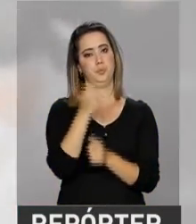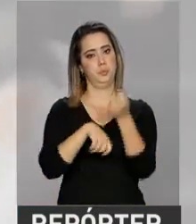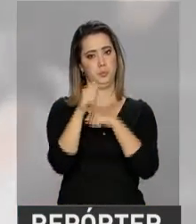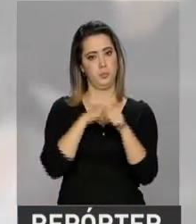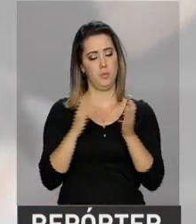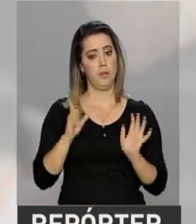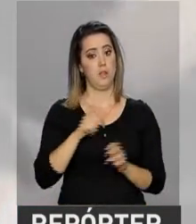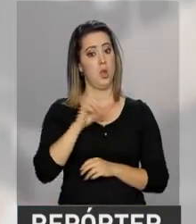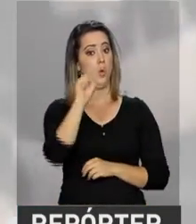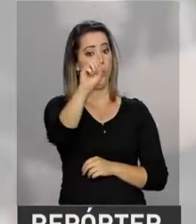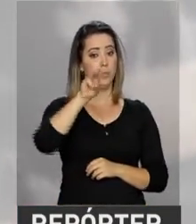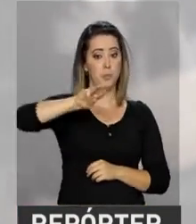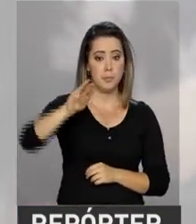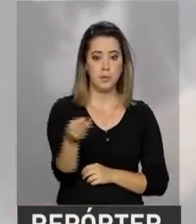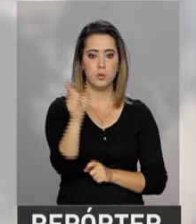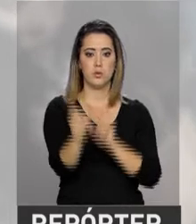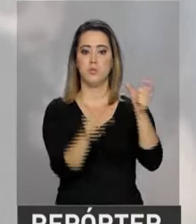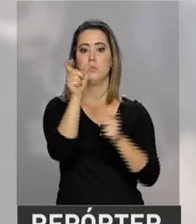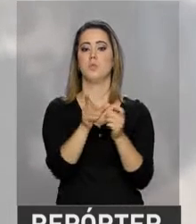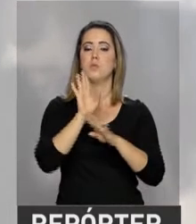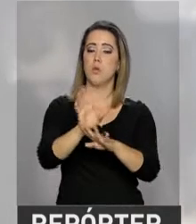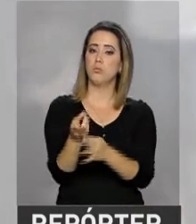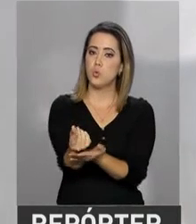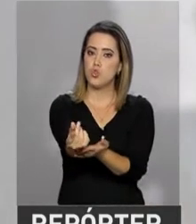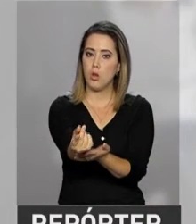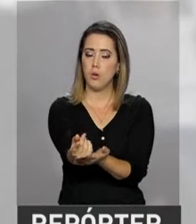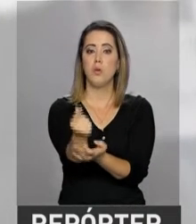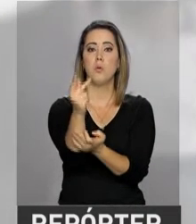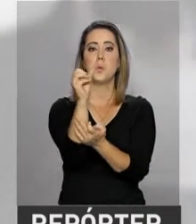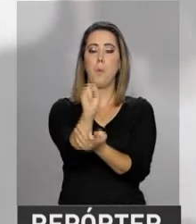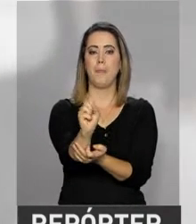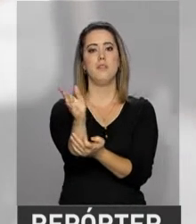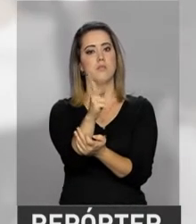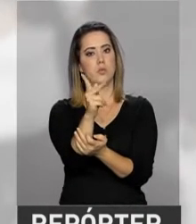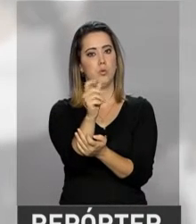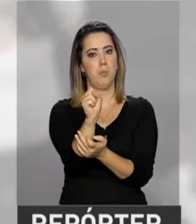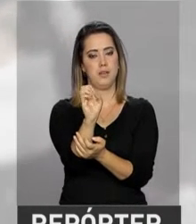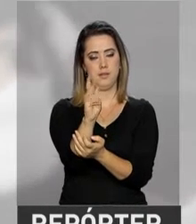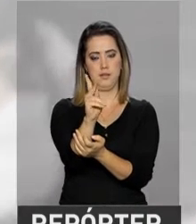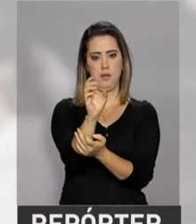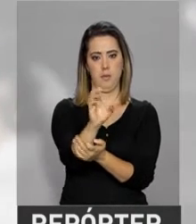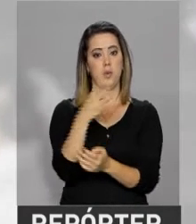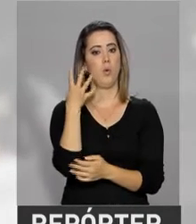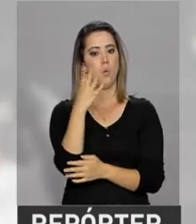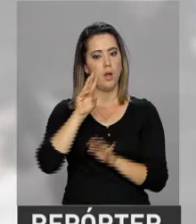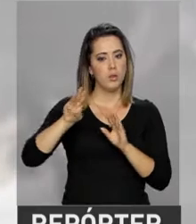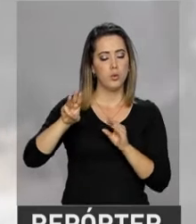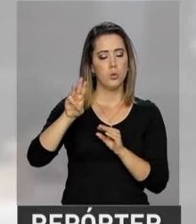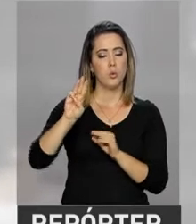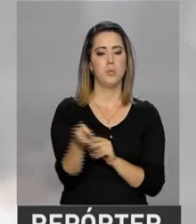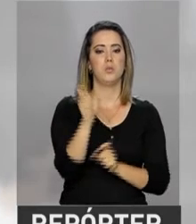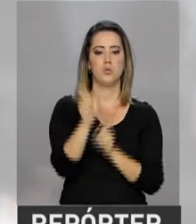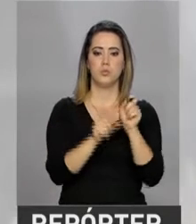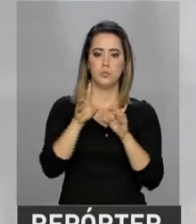de 8 milhões de pessoas vão ser beneficiadas sendo que com a redução da idade 4 milhões foram incluídas de acordo com a